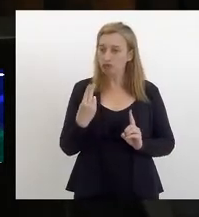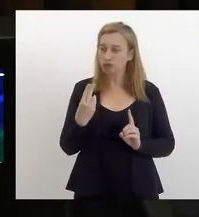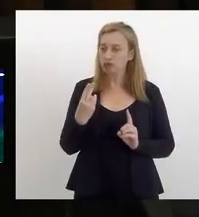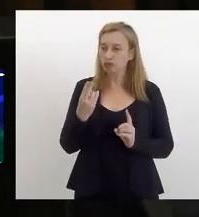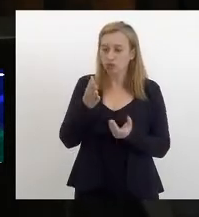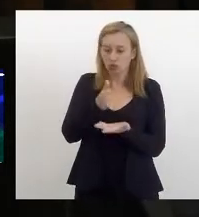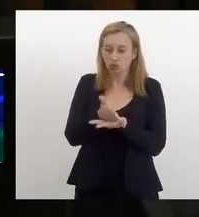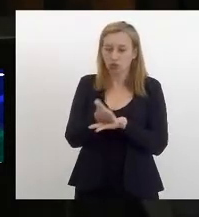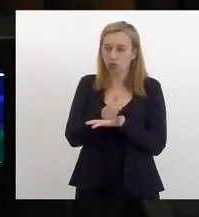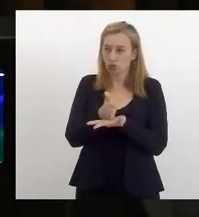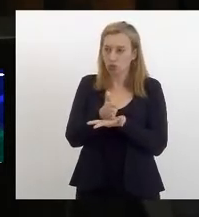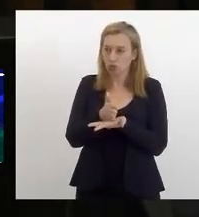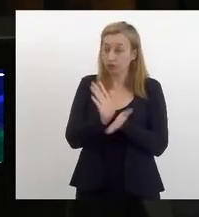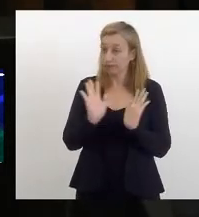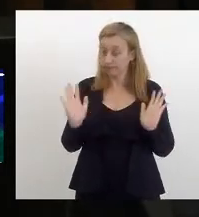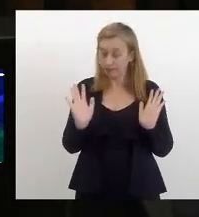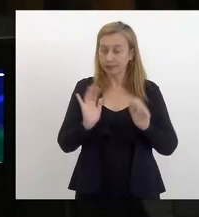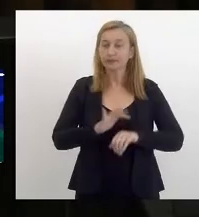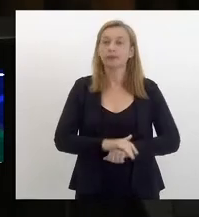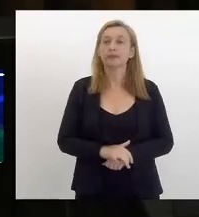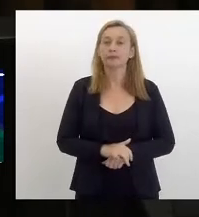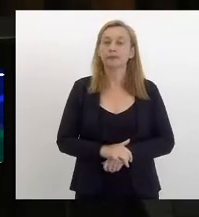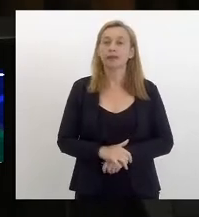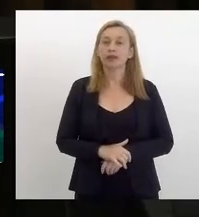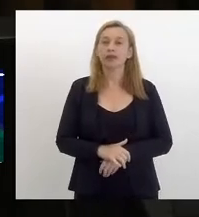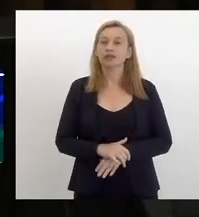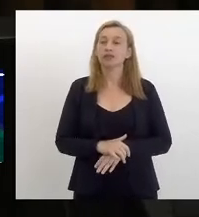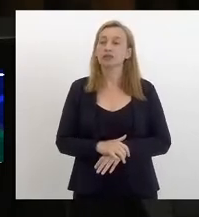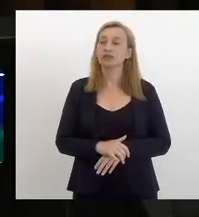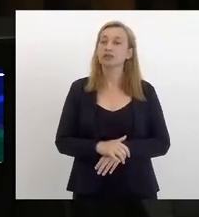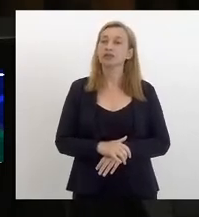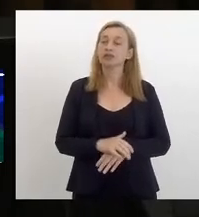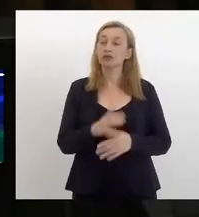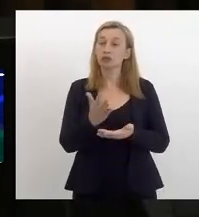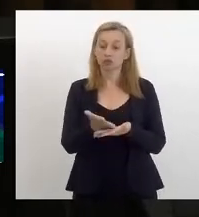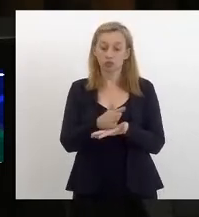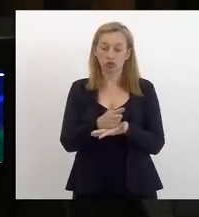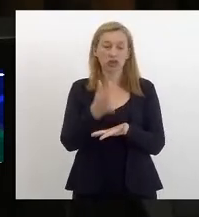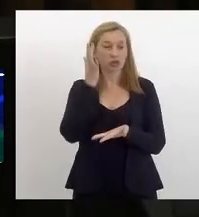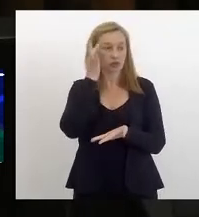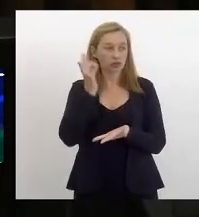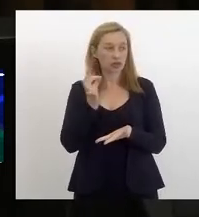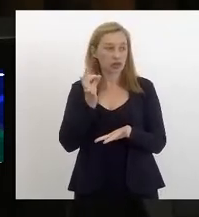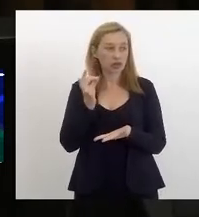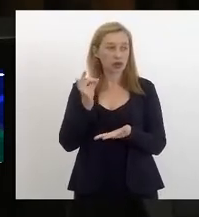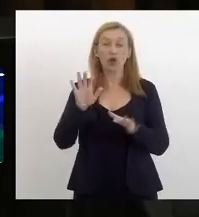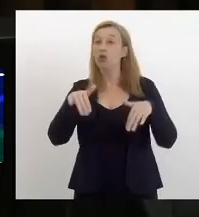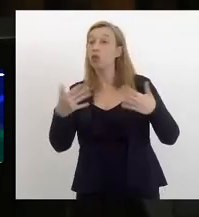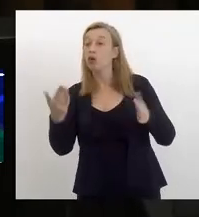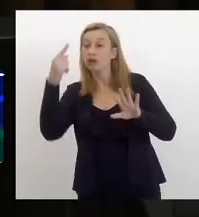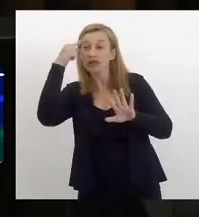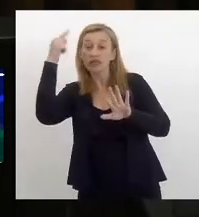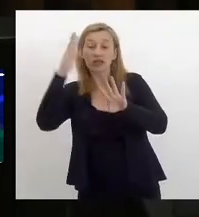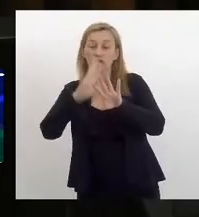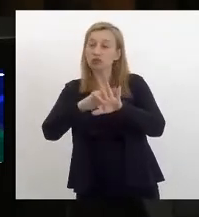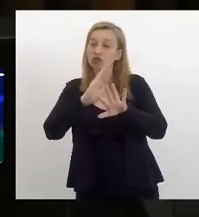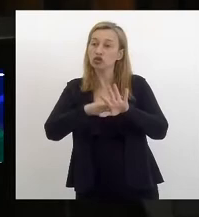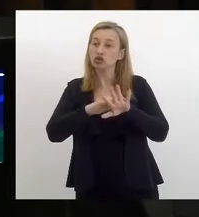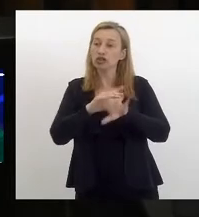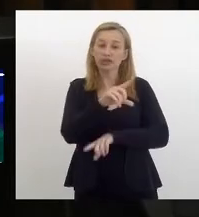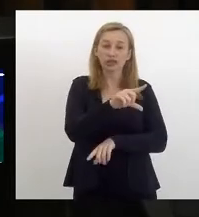que nem sempre consegue definir as ideologias partidárias